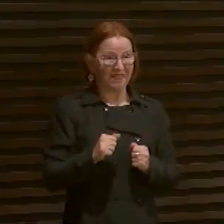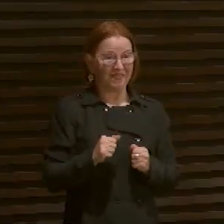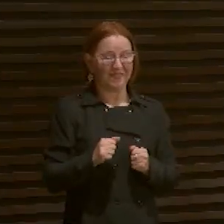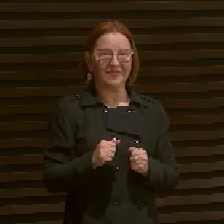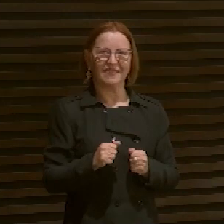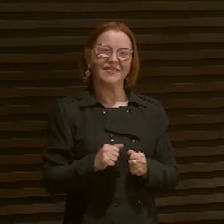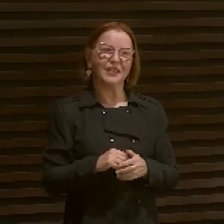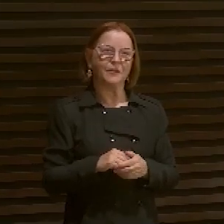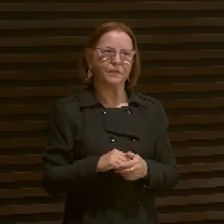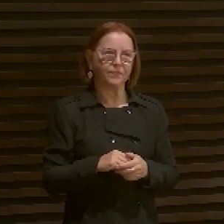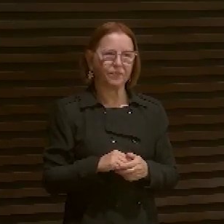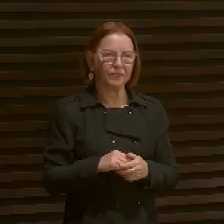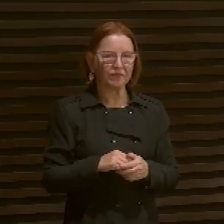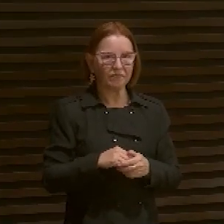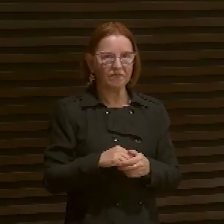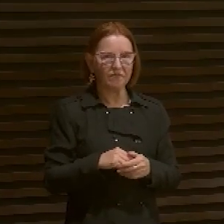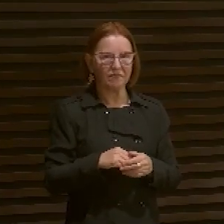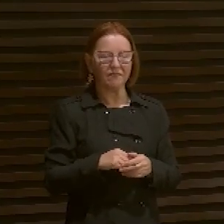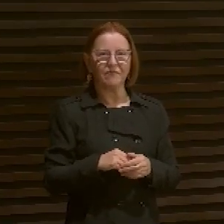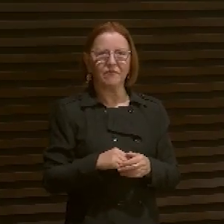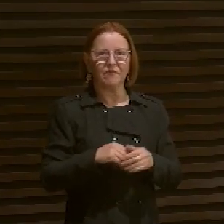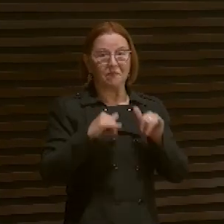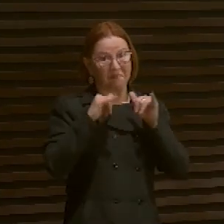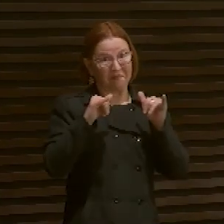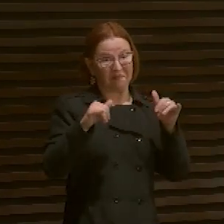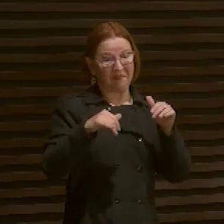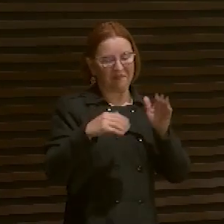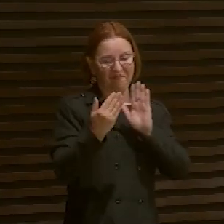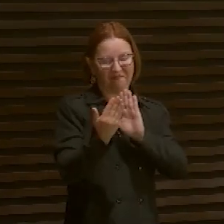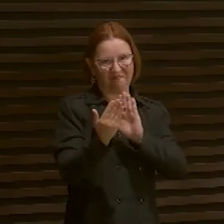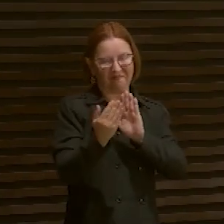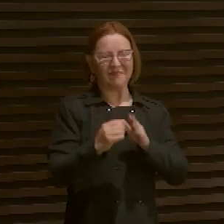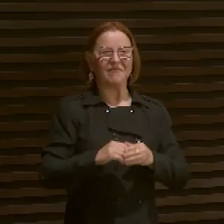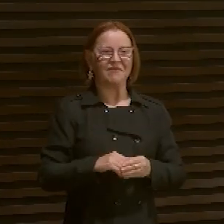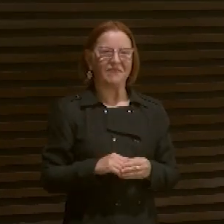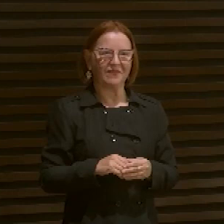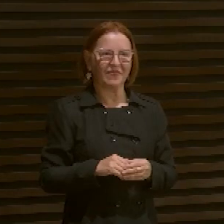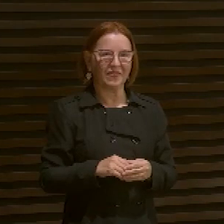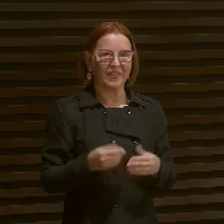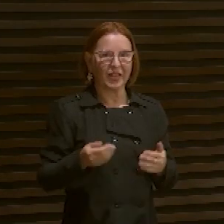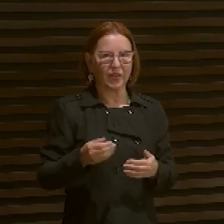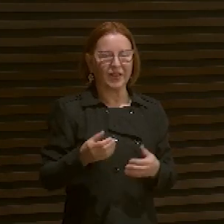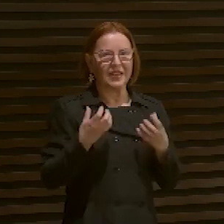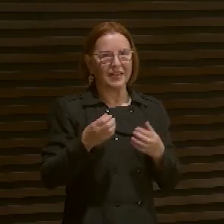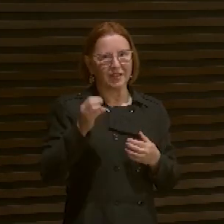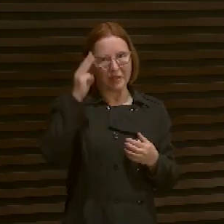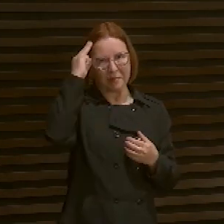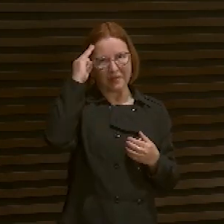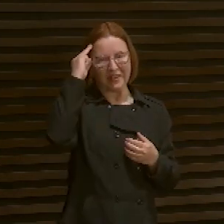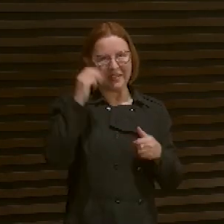narrativa é essa que nós temos diante de nós? E agora eu queria meditar nesse texto com os